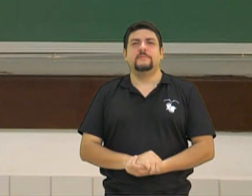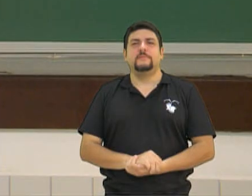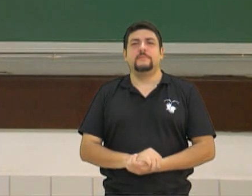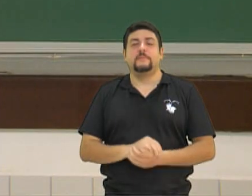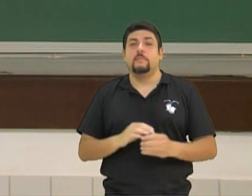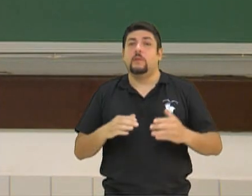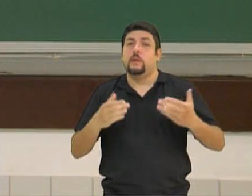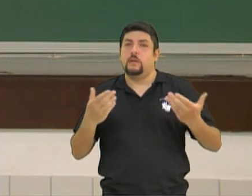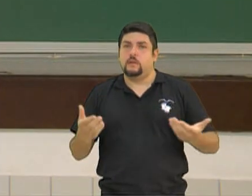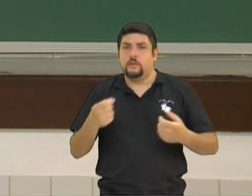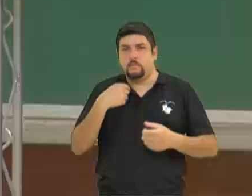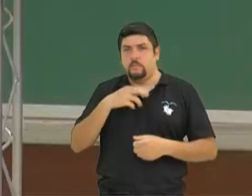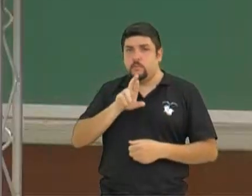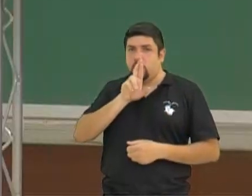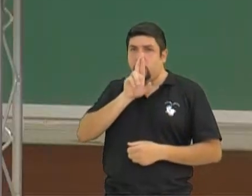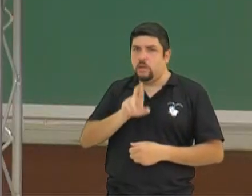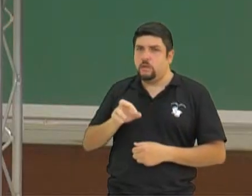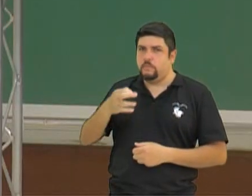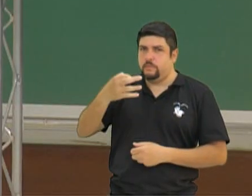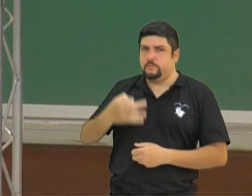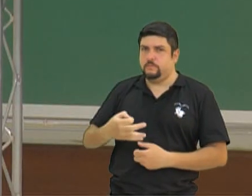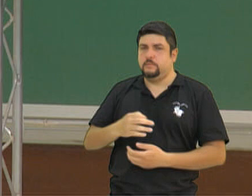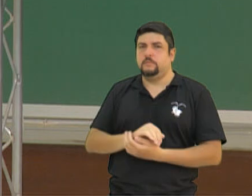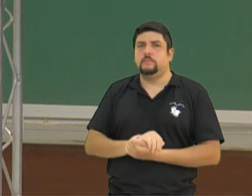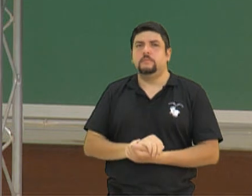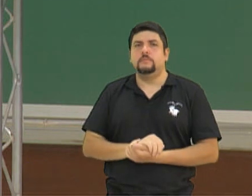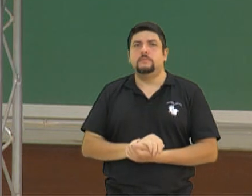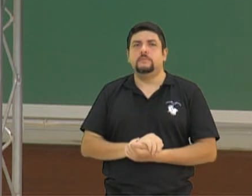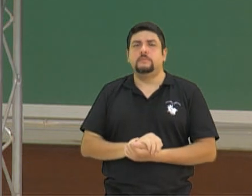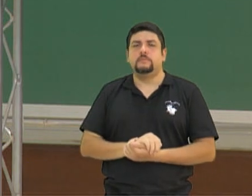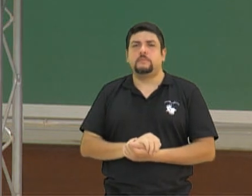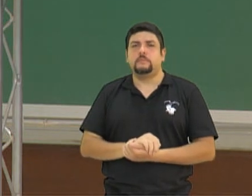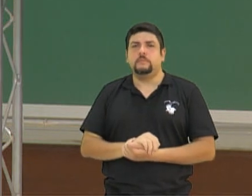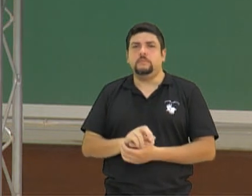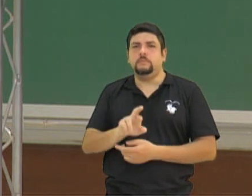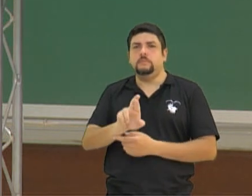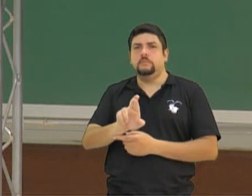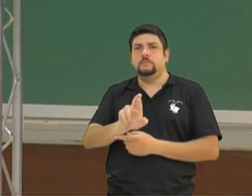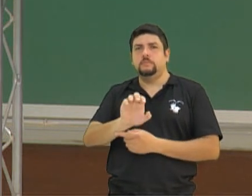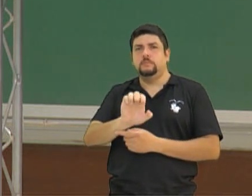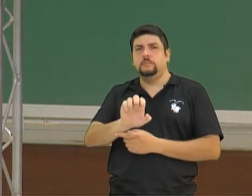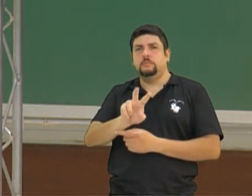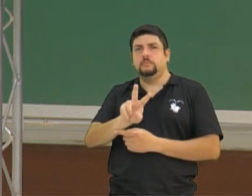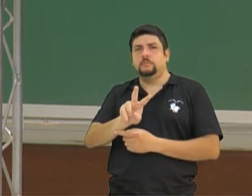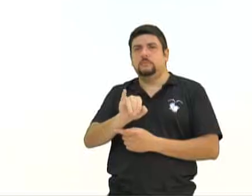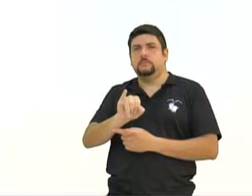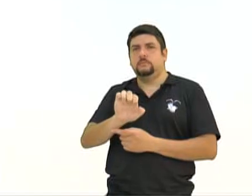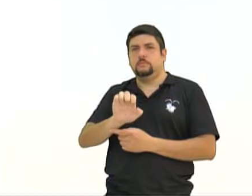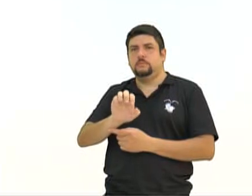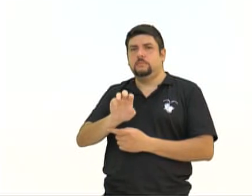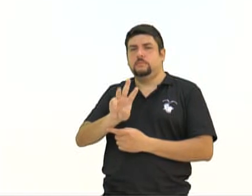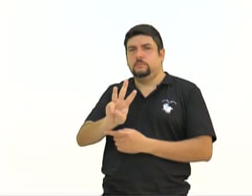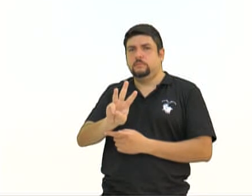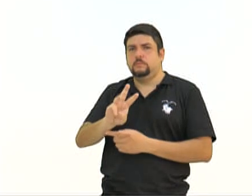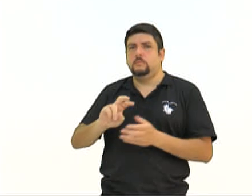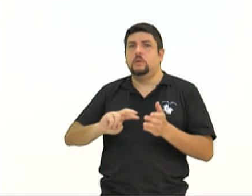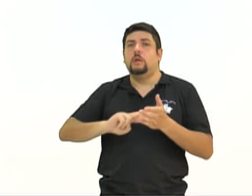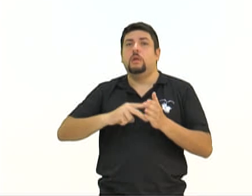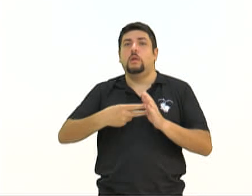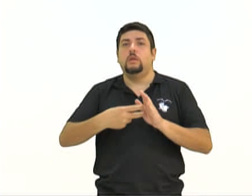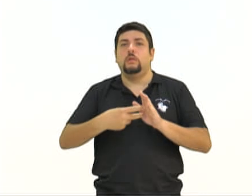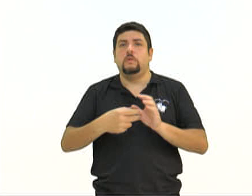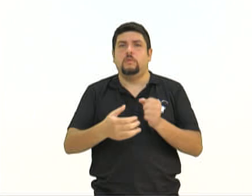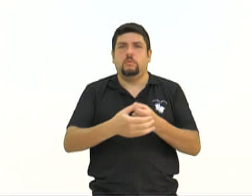Então, vamos ver a resposta correta. Reveal é o mesmo que disclose, revelar.